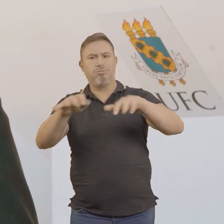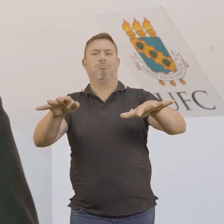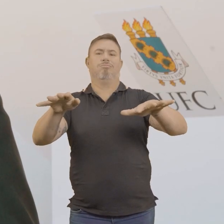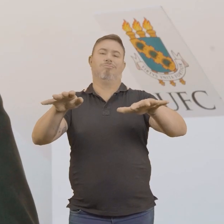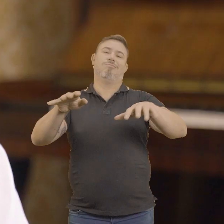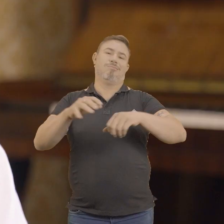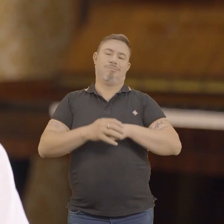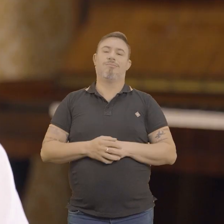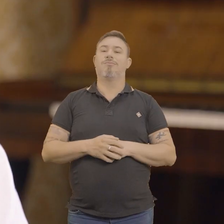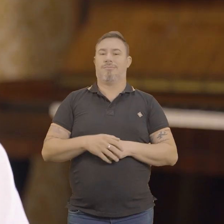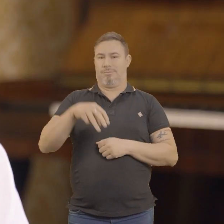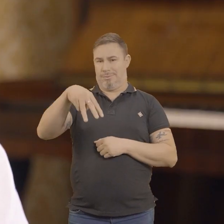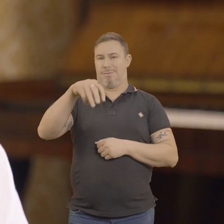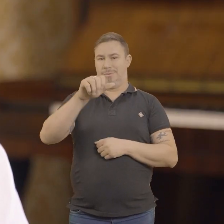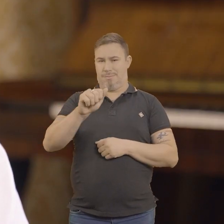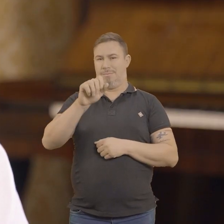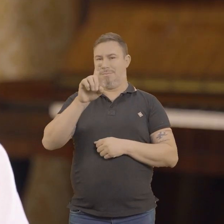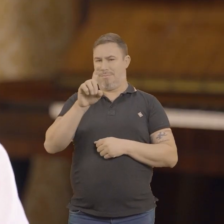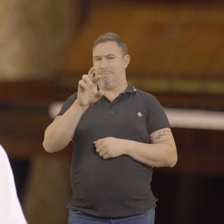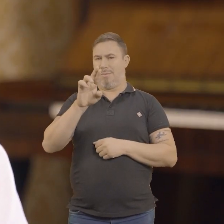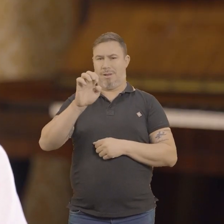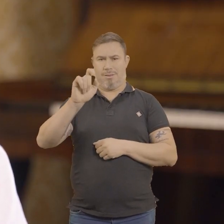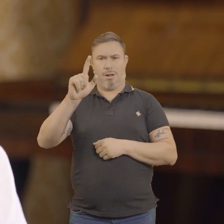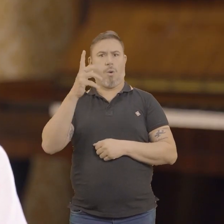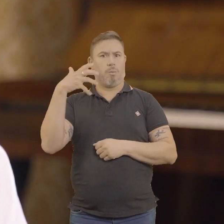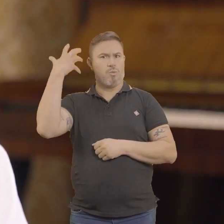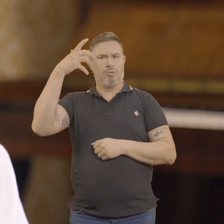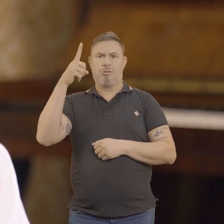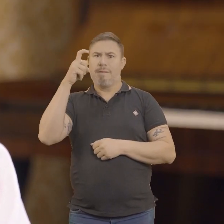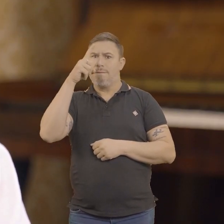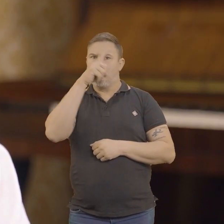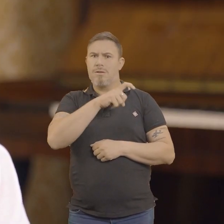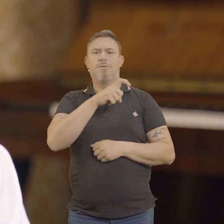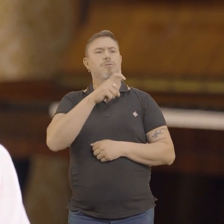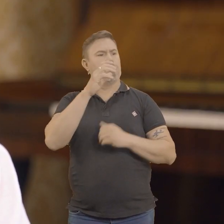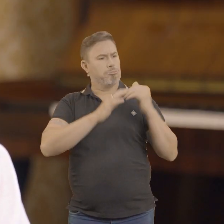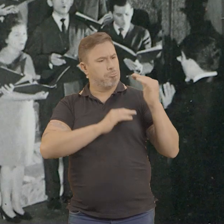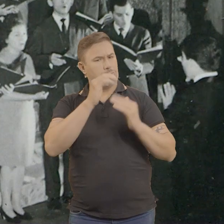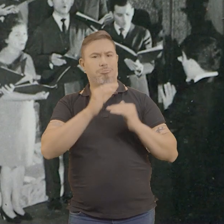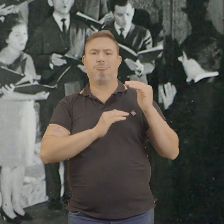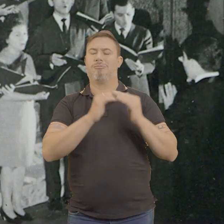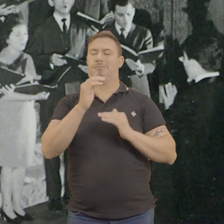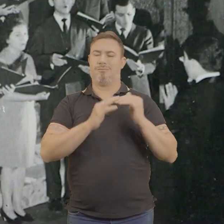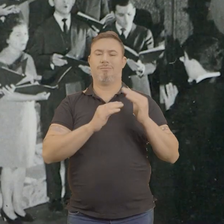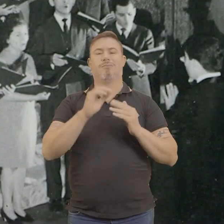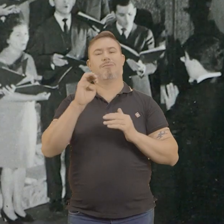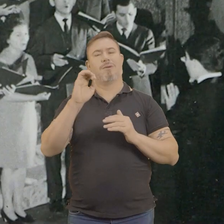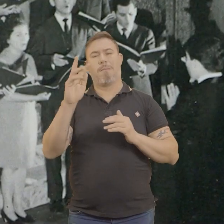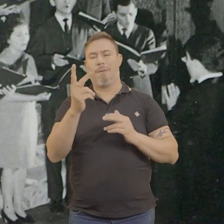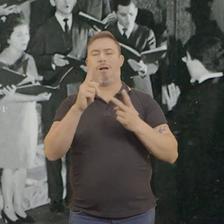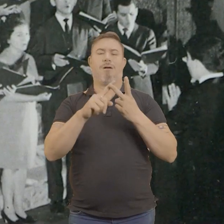fronteiras. Então era um madrigal que cantava peças mais complexas, cantava compositores mais eruditos, cantava Bach,